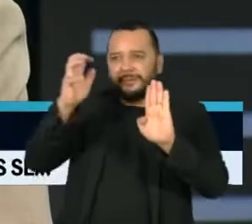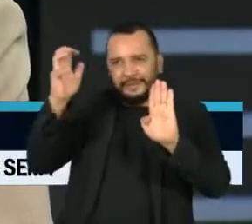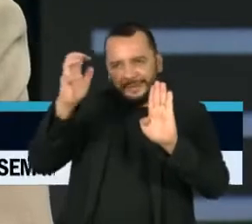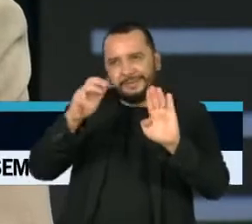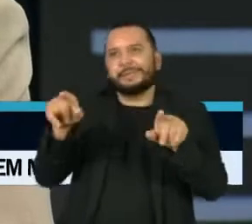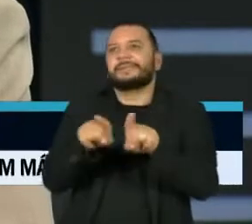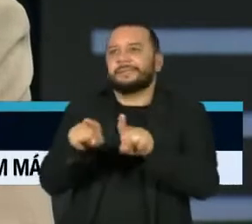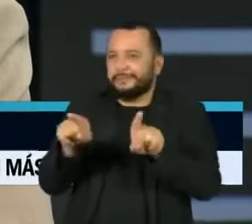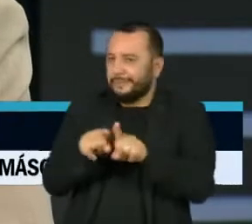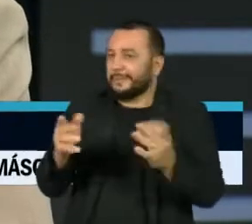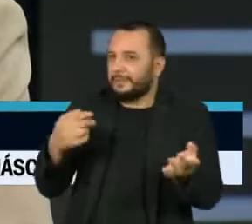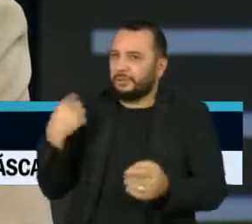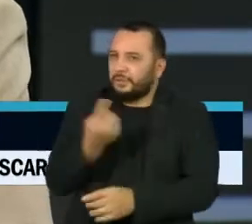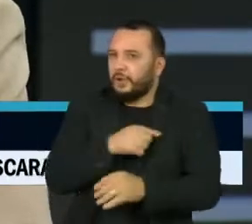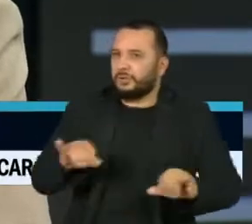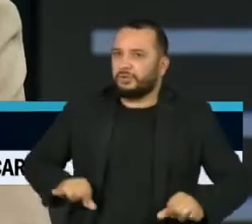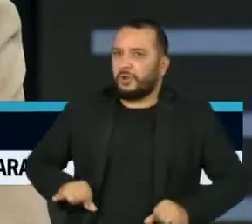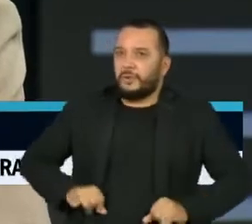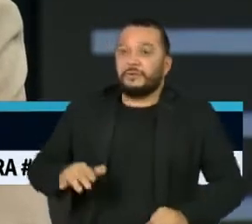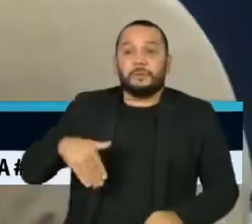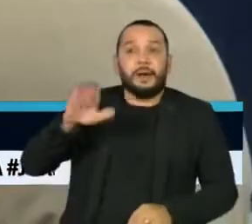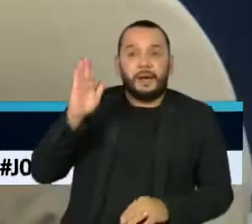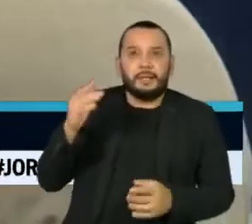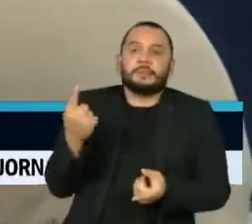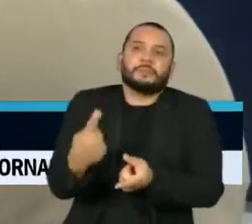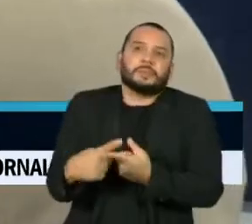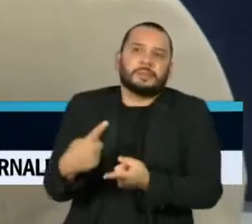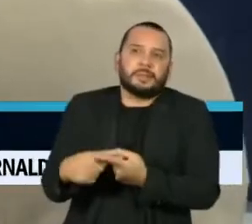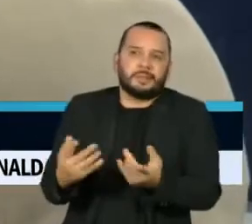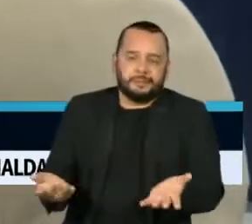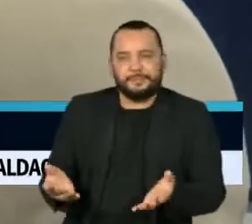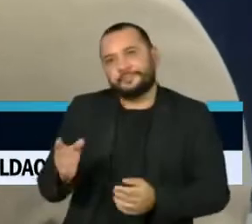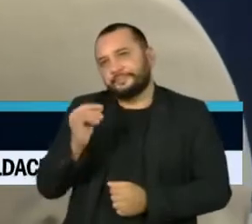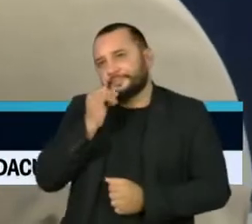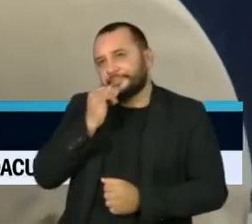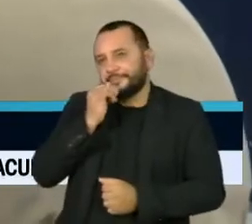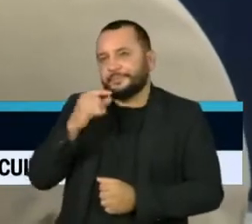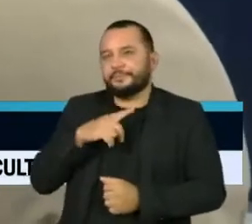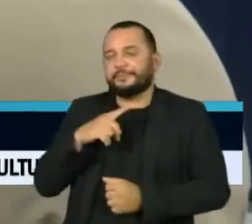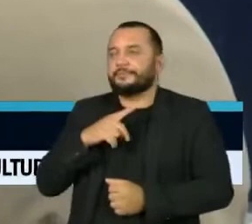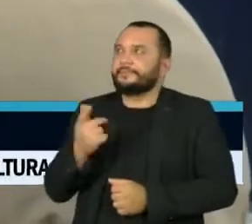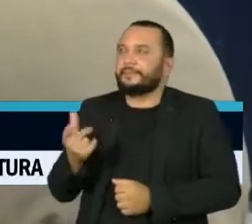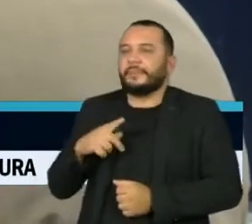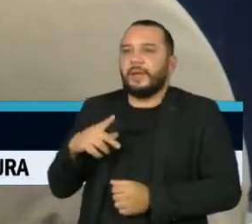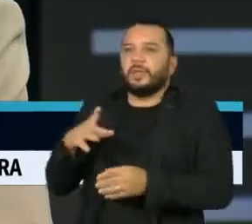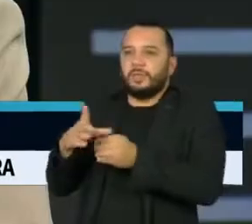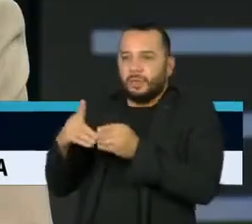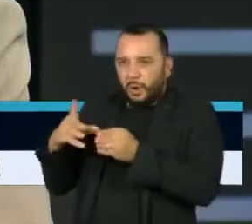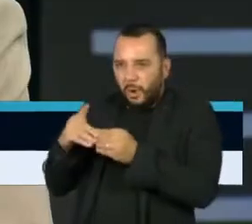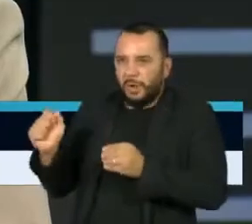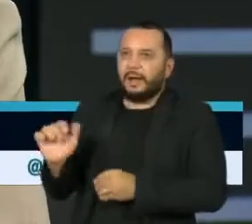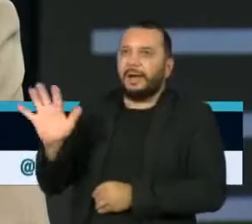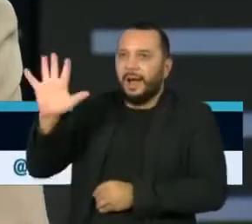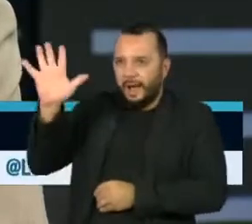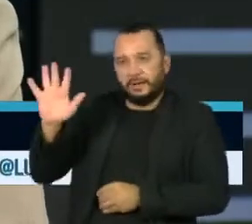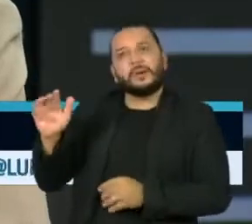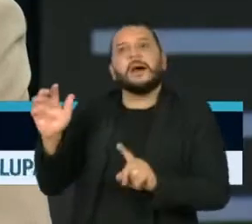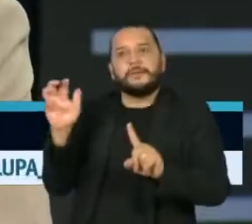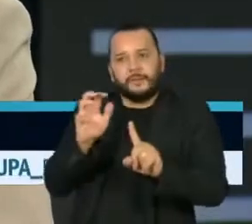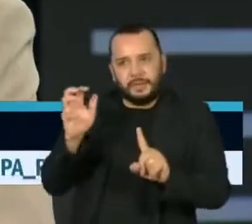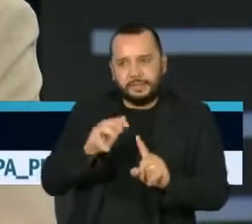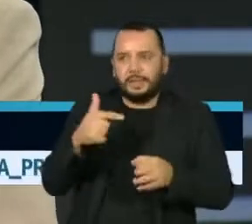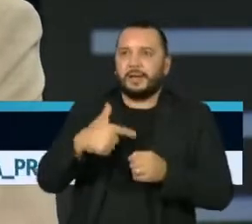sofremos um pouco mais porque você teve alguns fatores adicionais aqui por exemplo câmbio subiu mais do que o necessário isso afeta